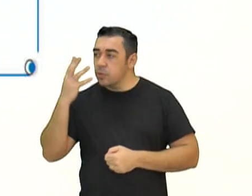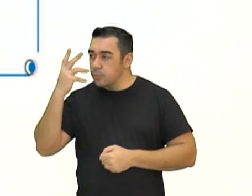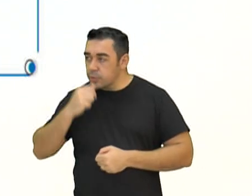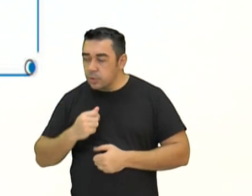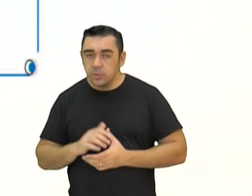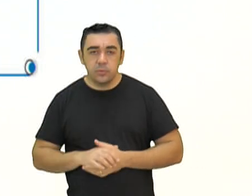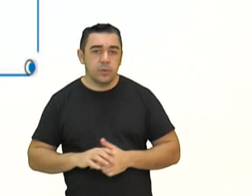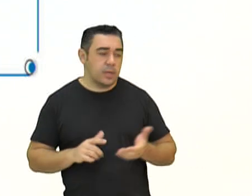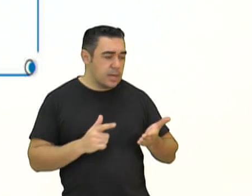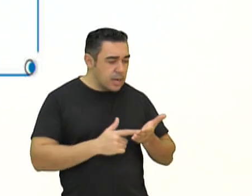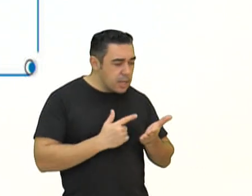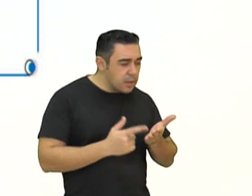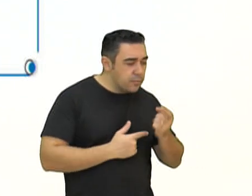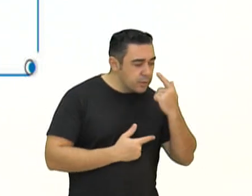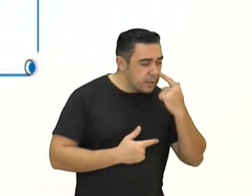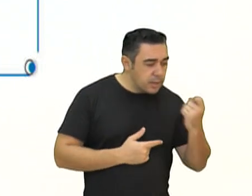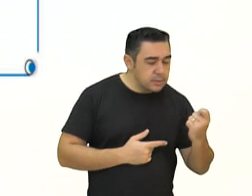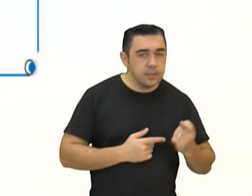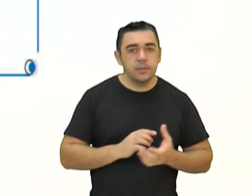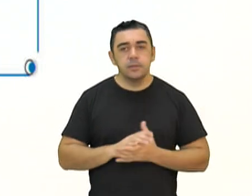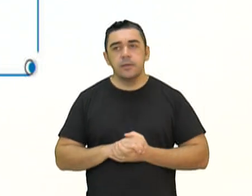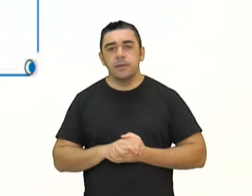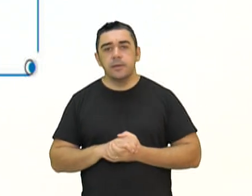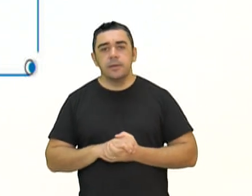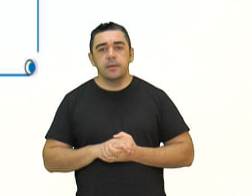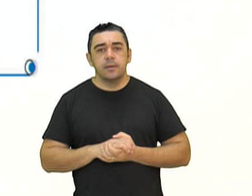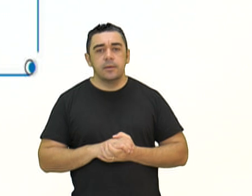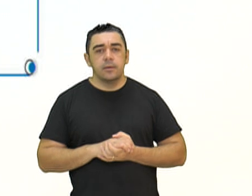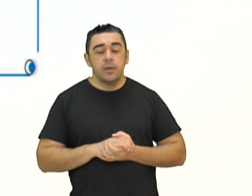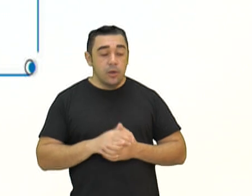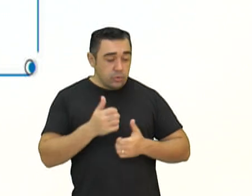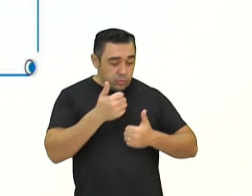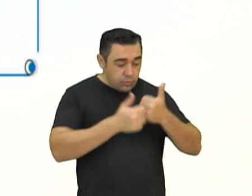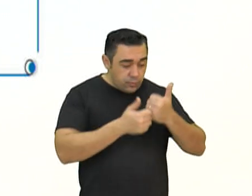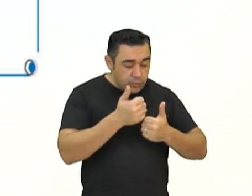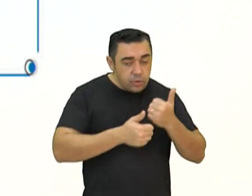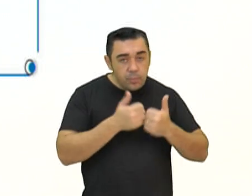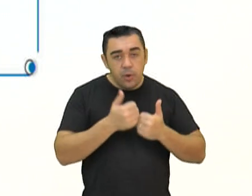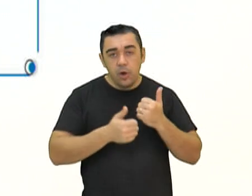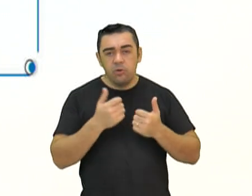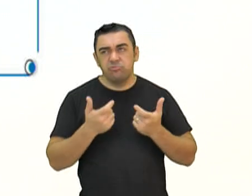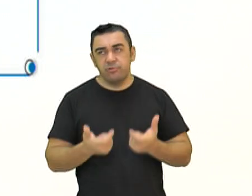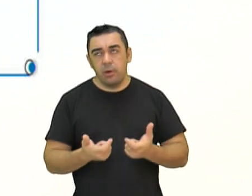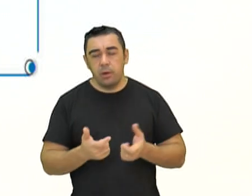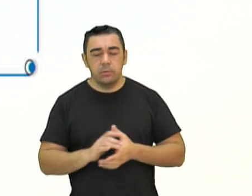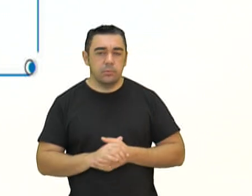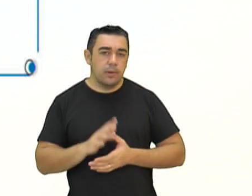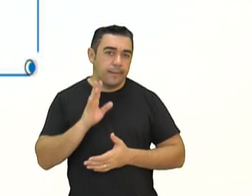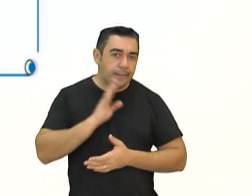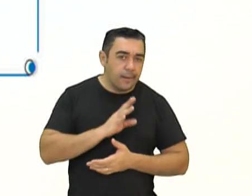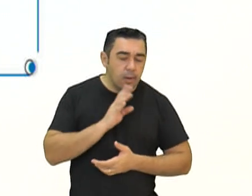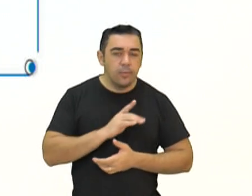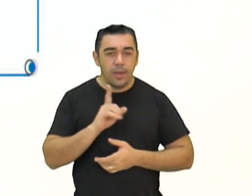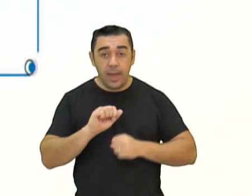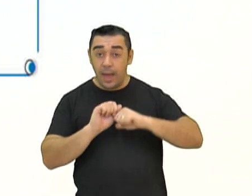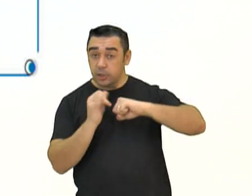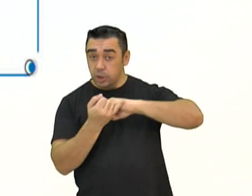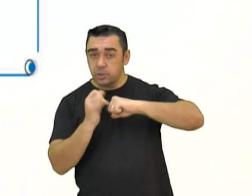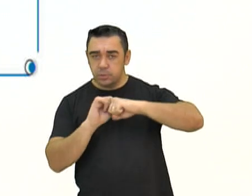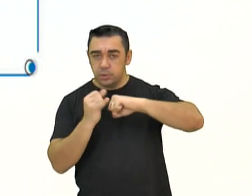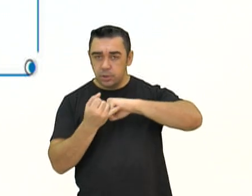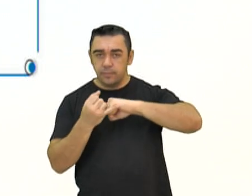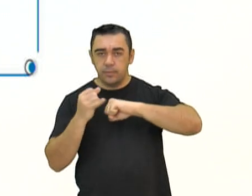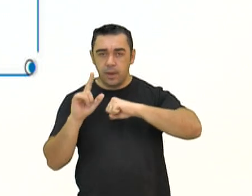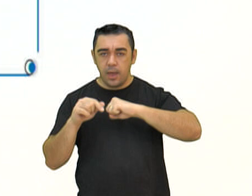bonito, livro interessante, jogo de futebol chato, legal, enfim. Tudo